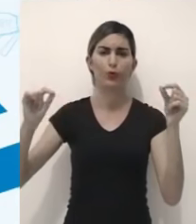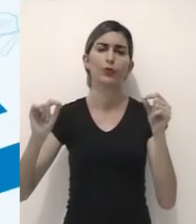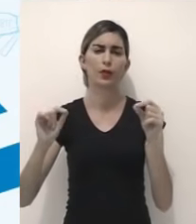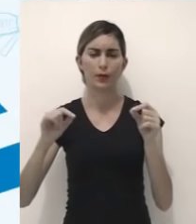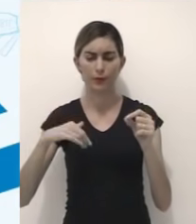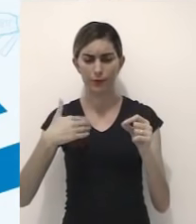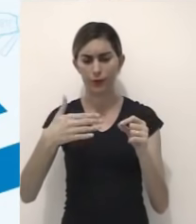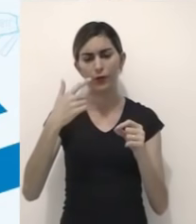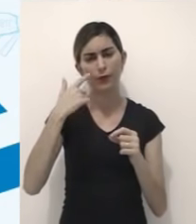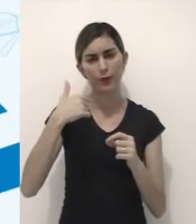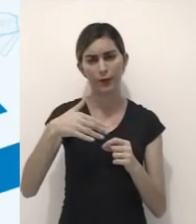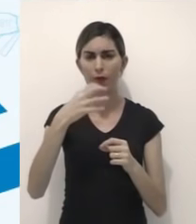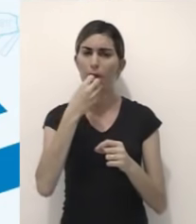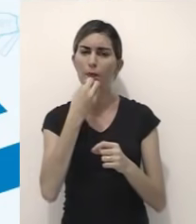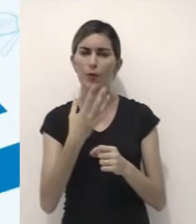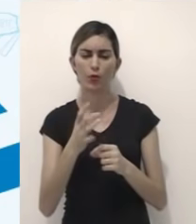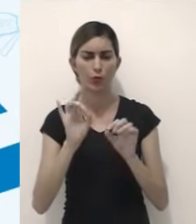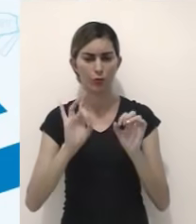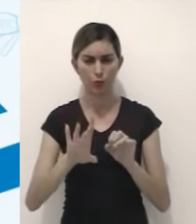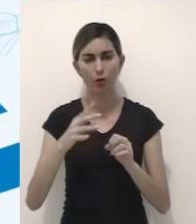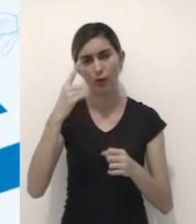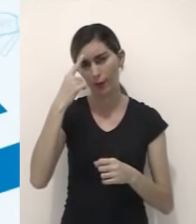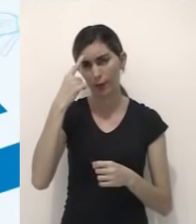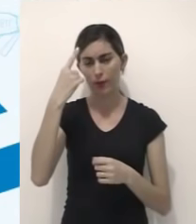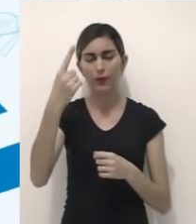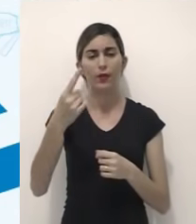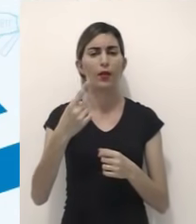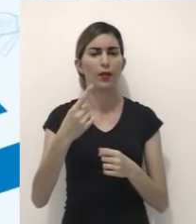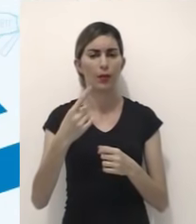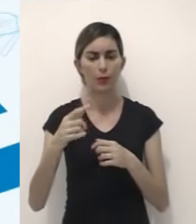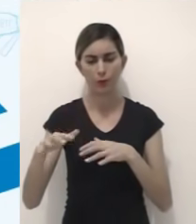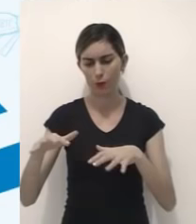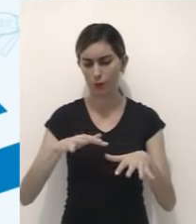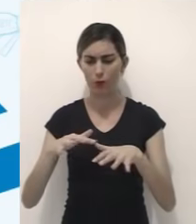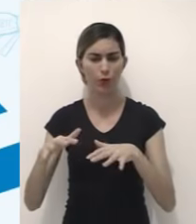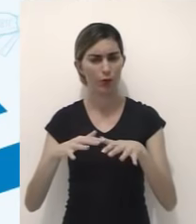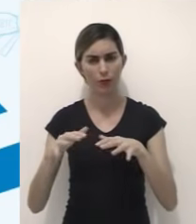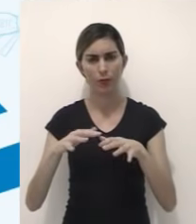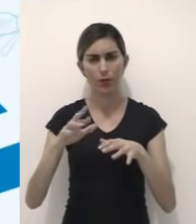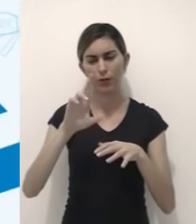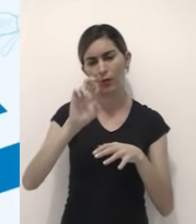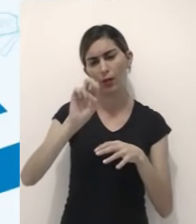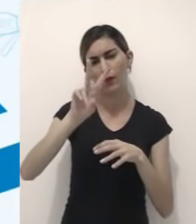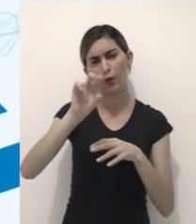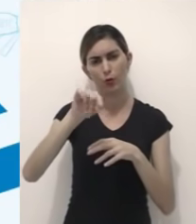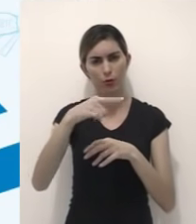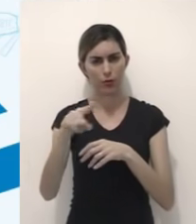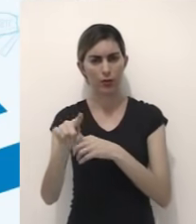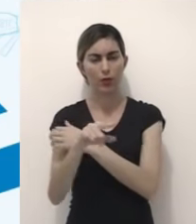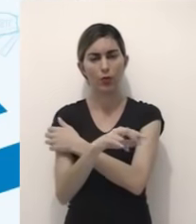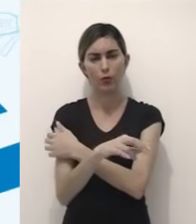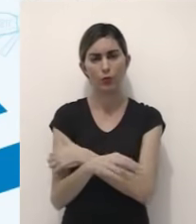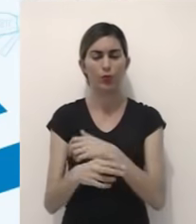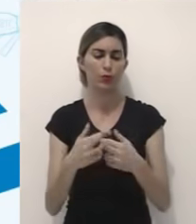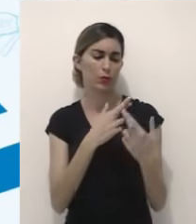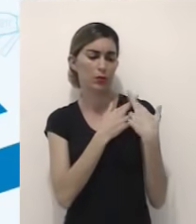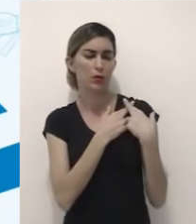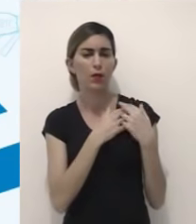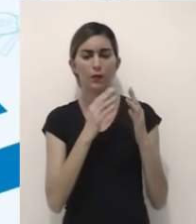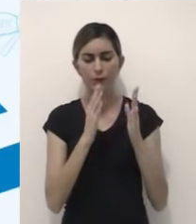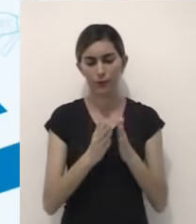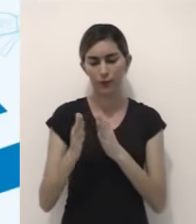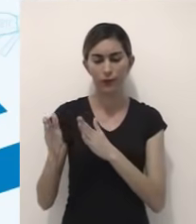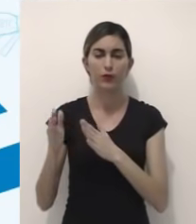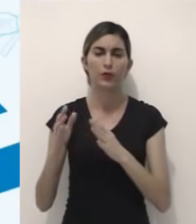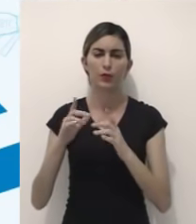ver mais a seguir. Bom, só para a gente ter uma ideia, o movimento de revolução é